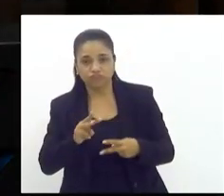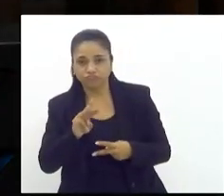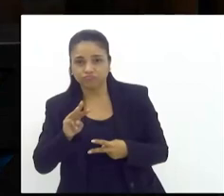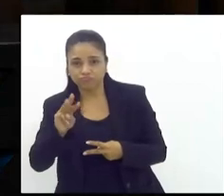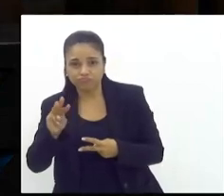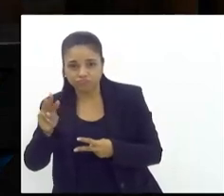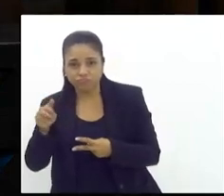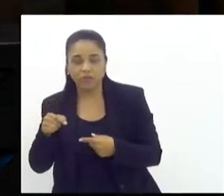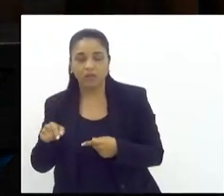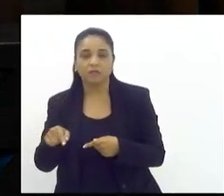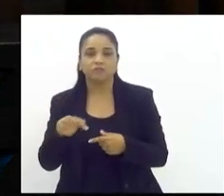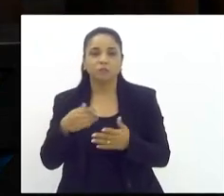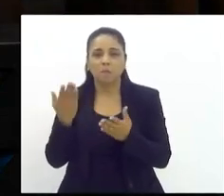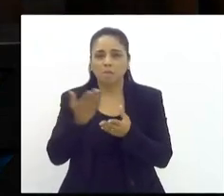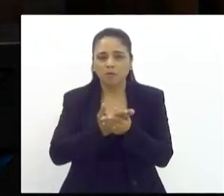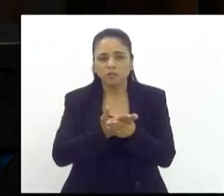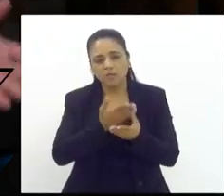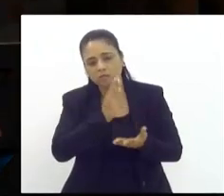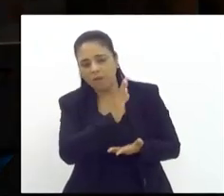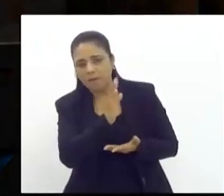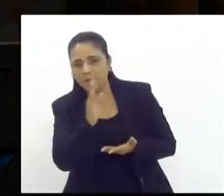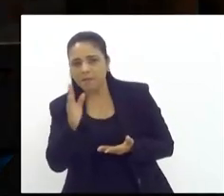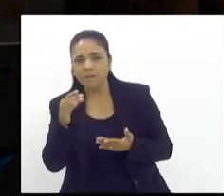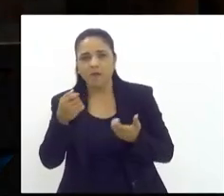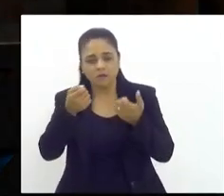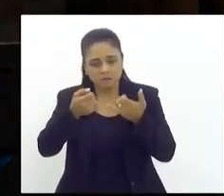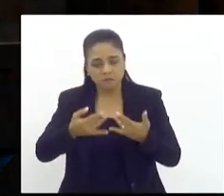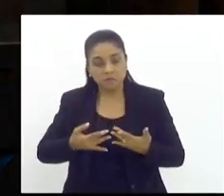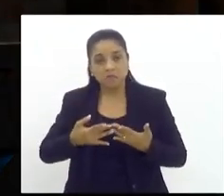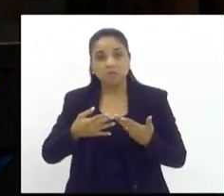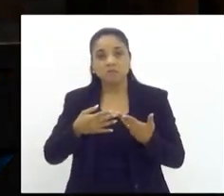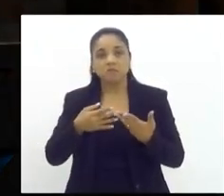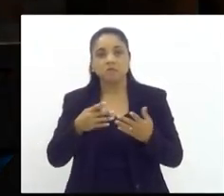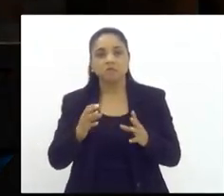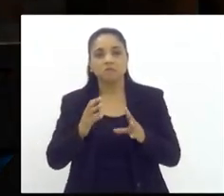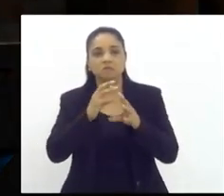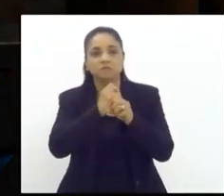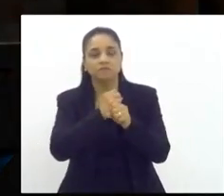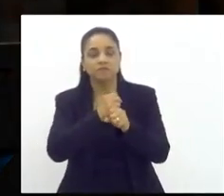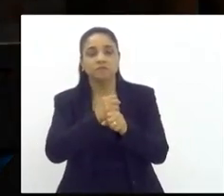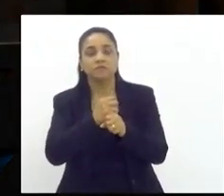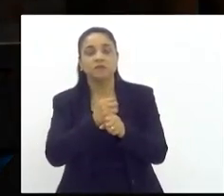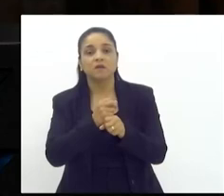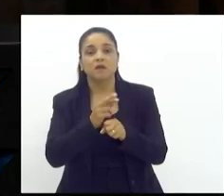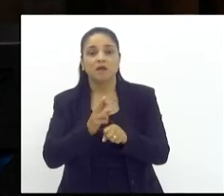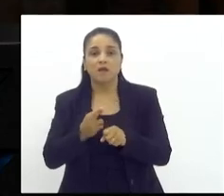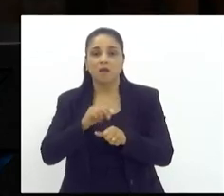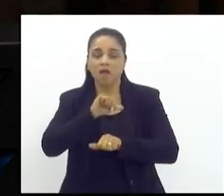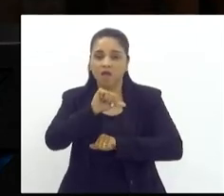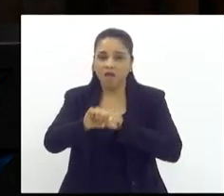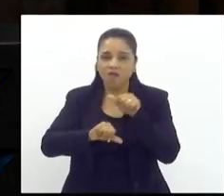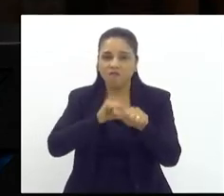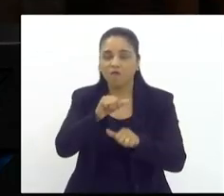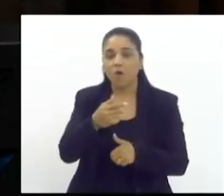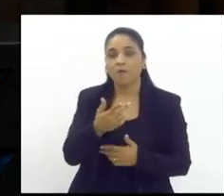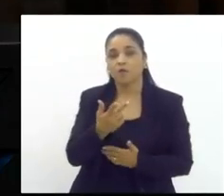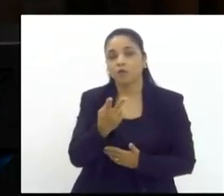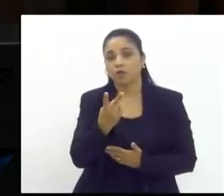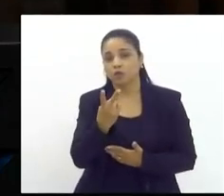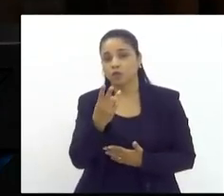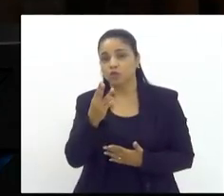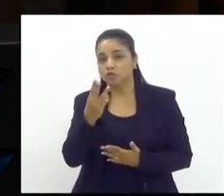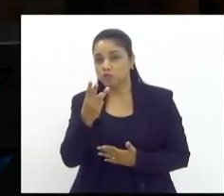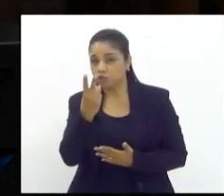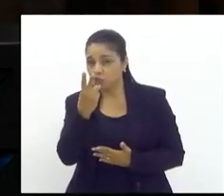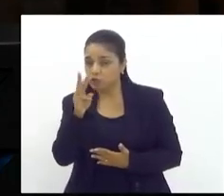nos processos e que essa reforma custaria 2 milhões e 300 mil reais queriam